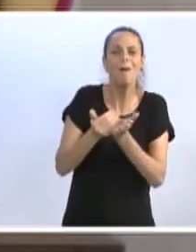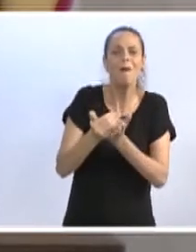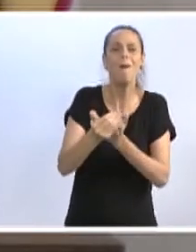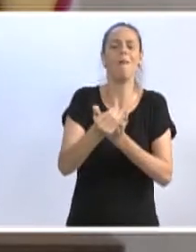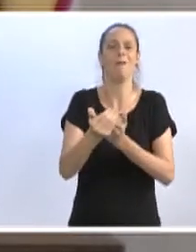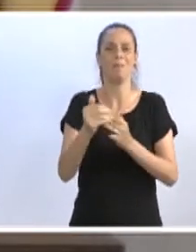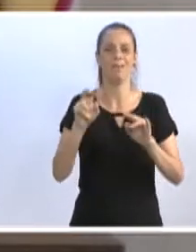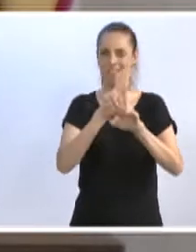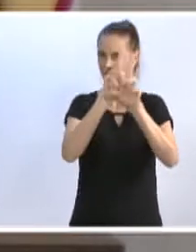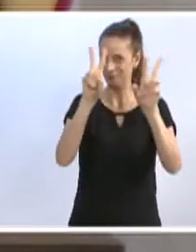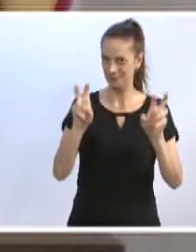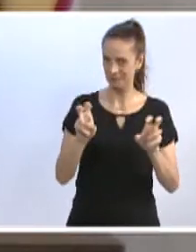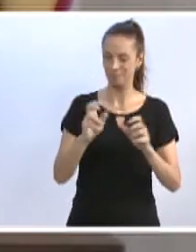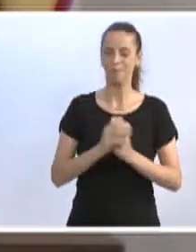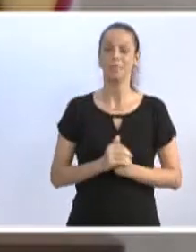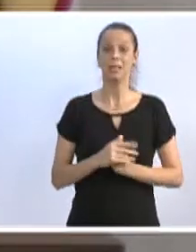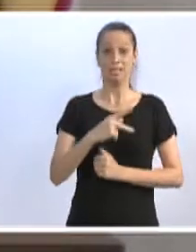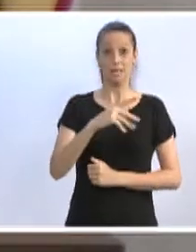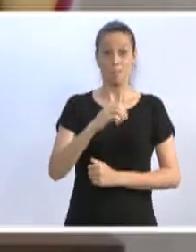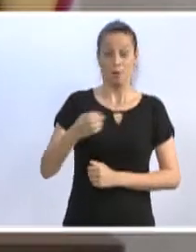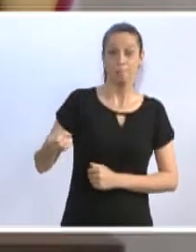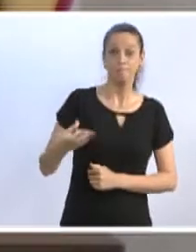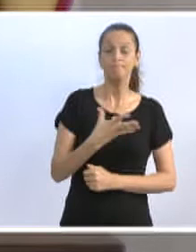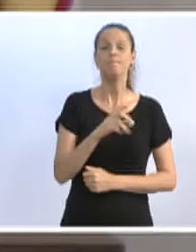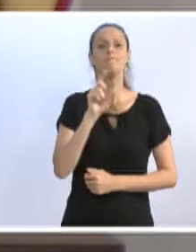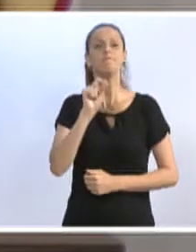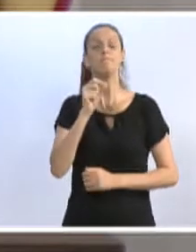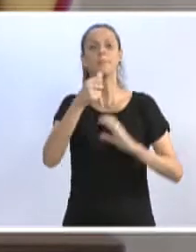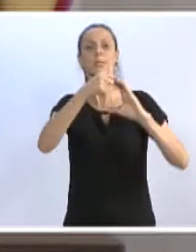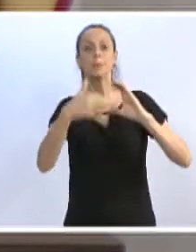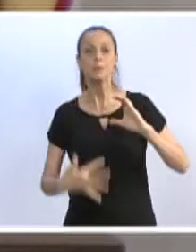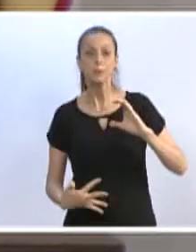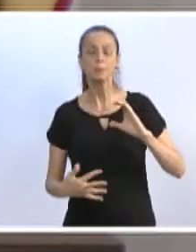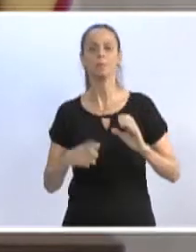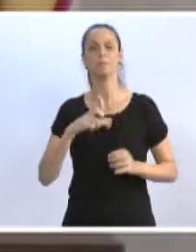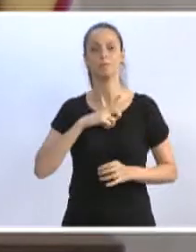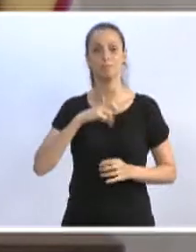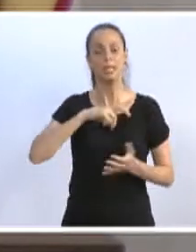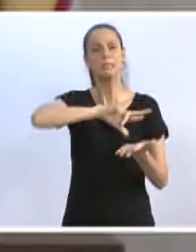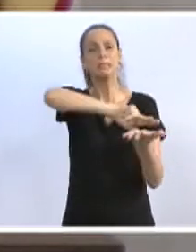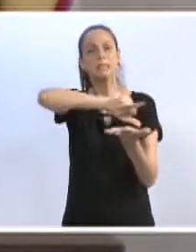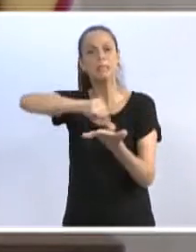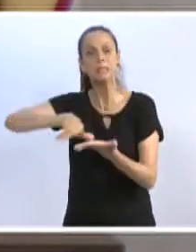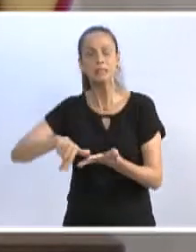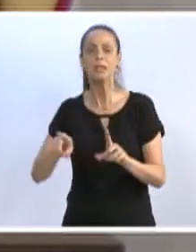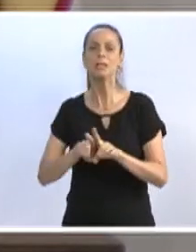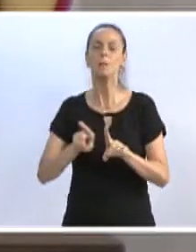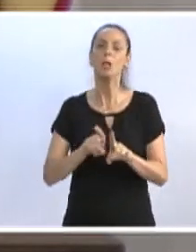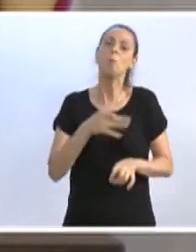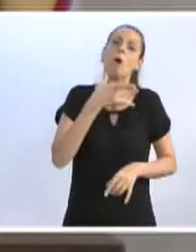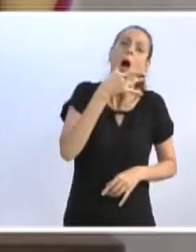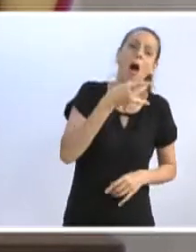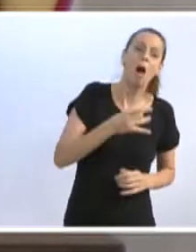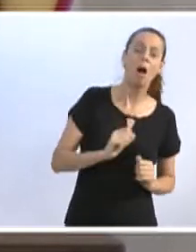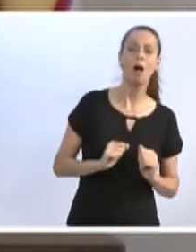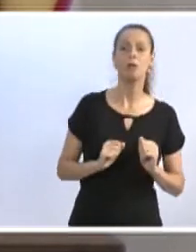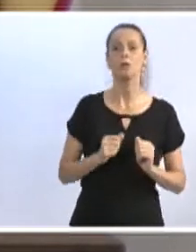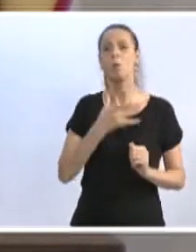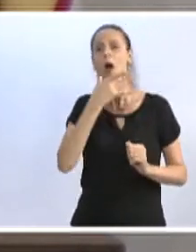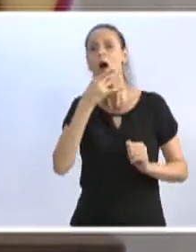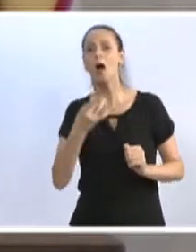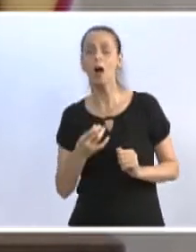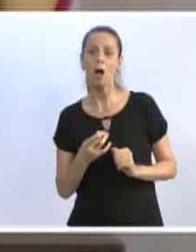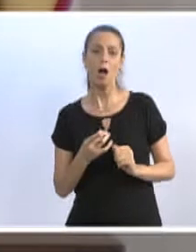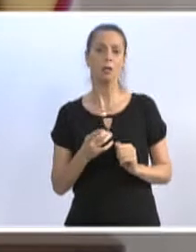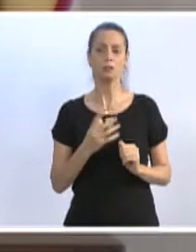assunto. A pós-modernidade se caracteriza especialmente pelo pluralismo e pela relatividade. Muitas